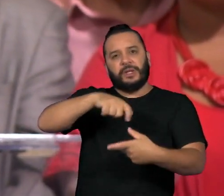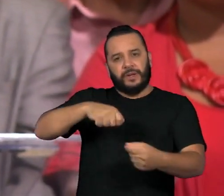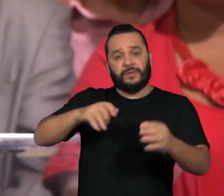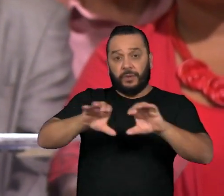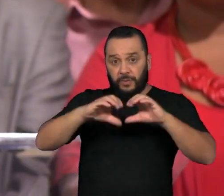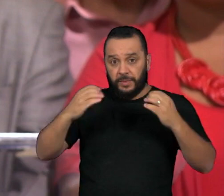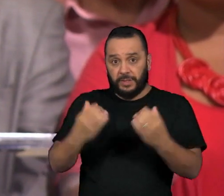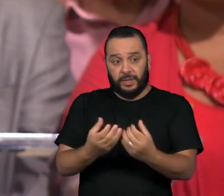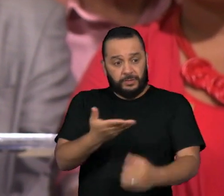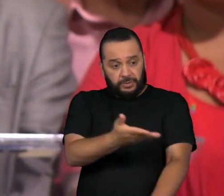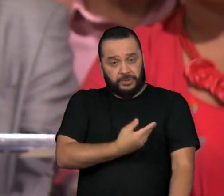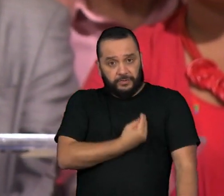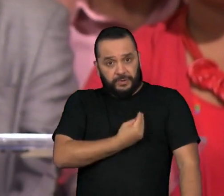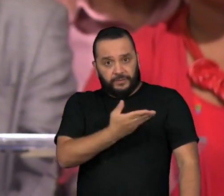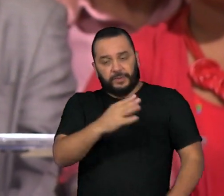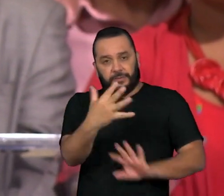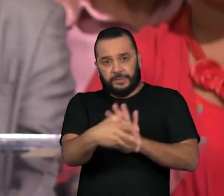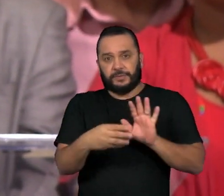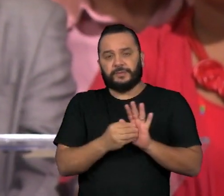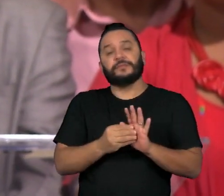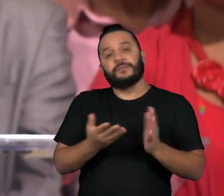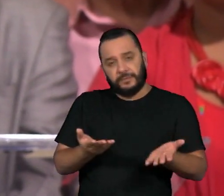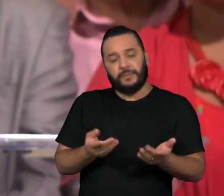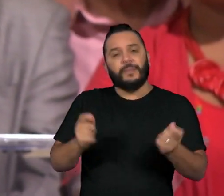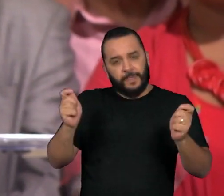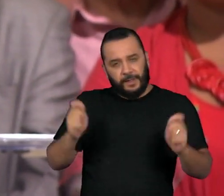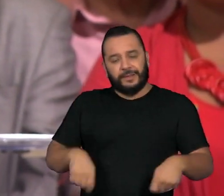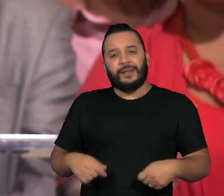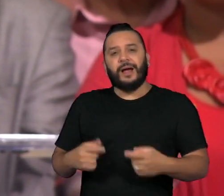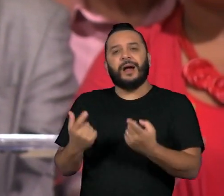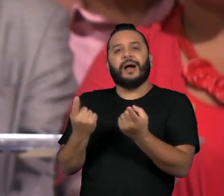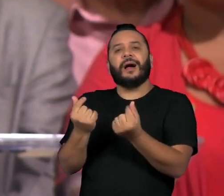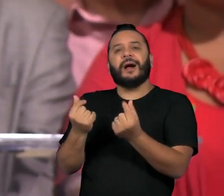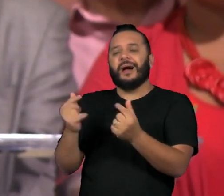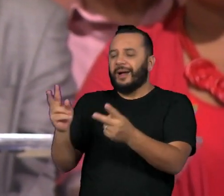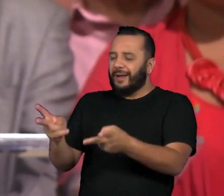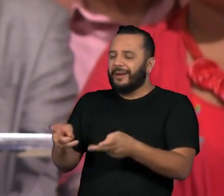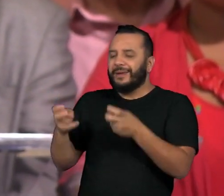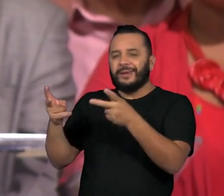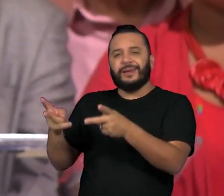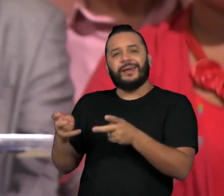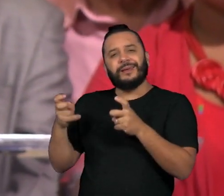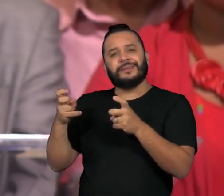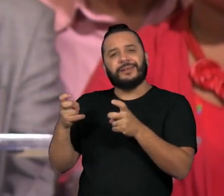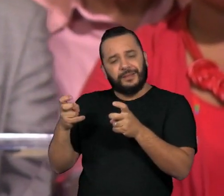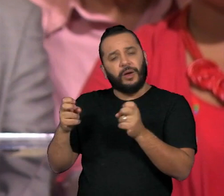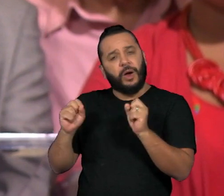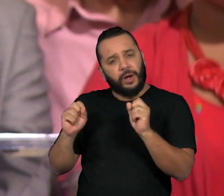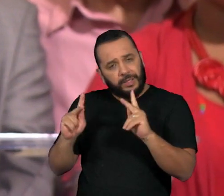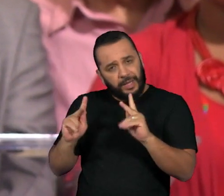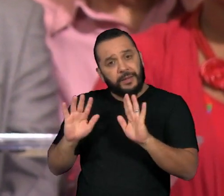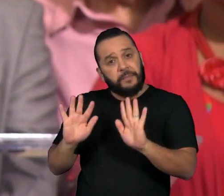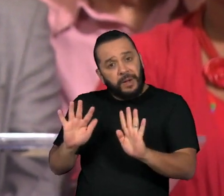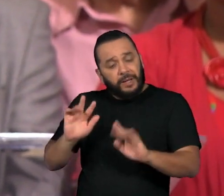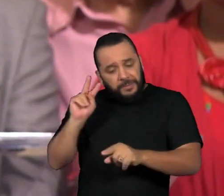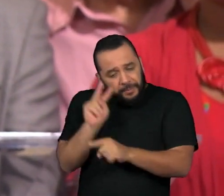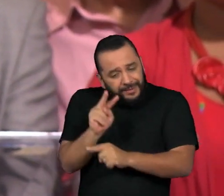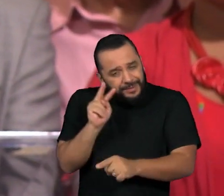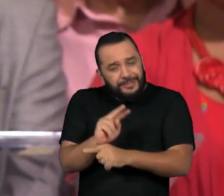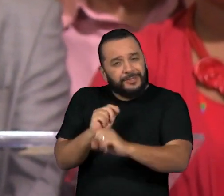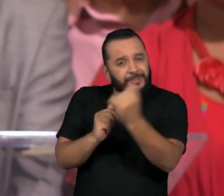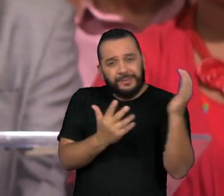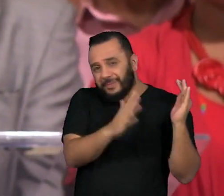uma vez, que é possível gerar riqueza sem destruir o meio ambiente.